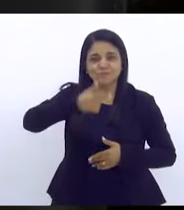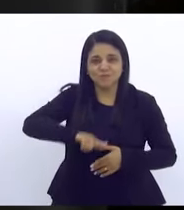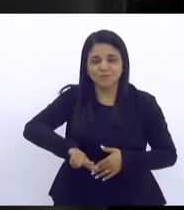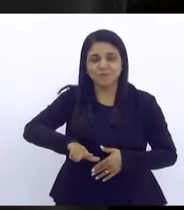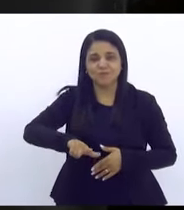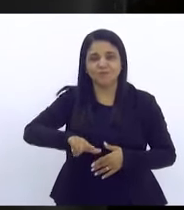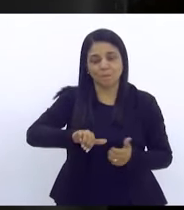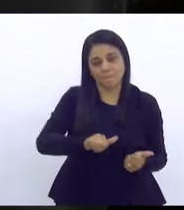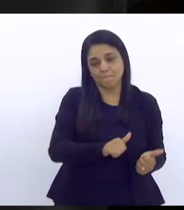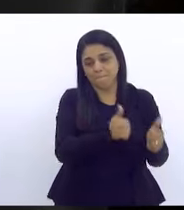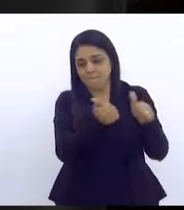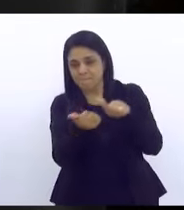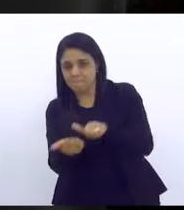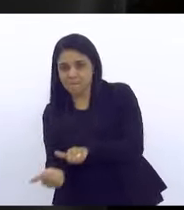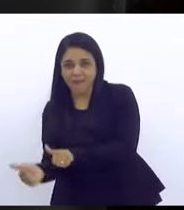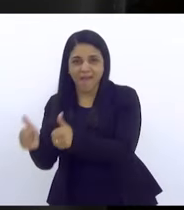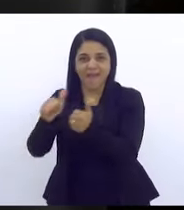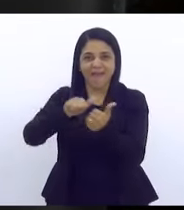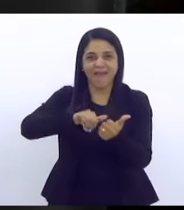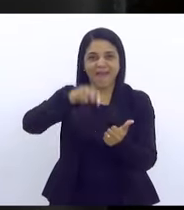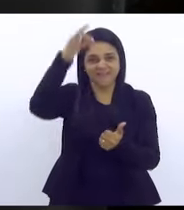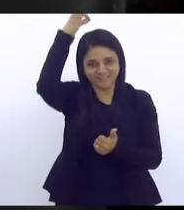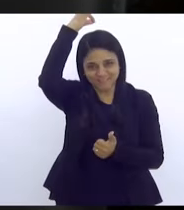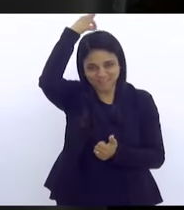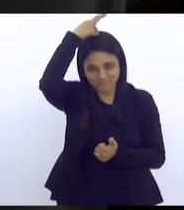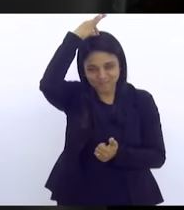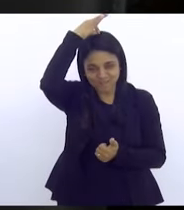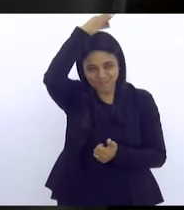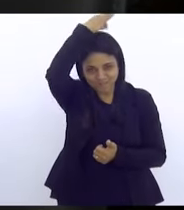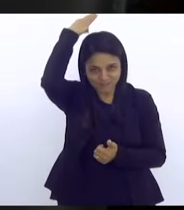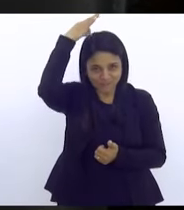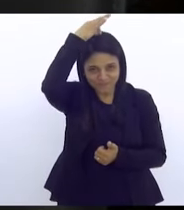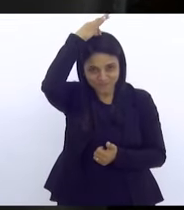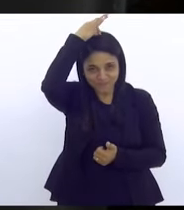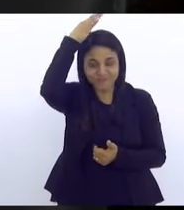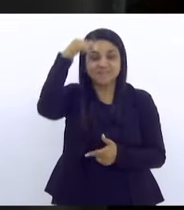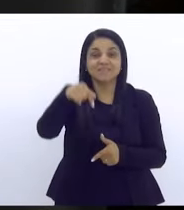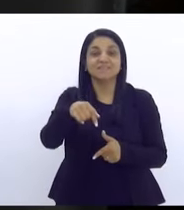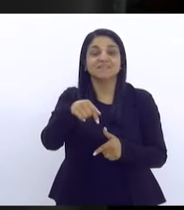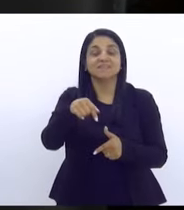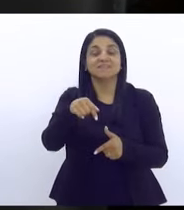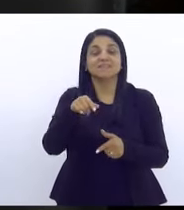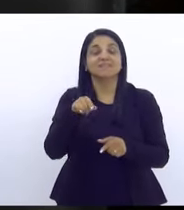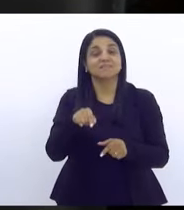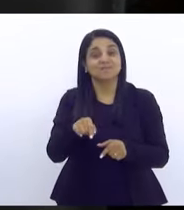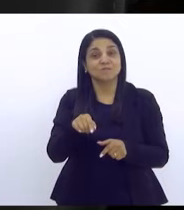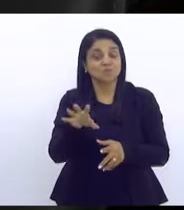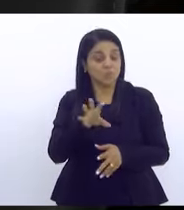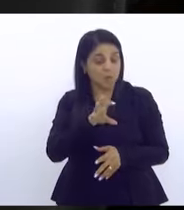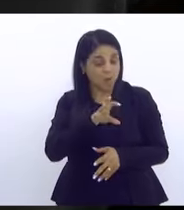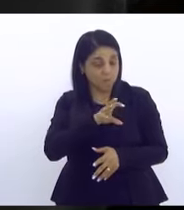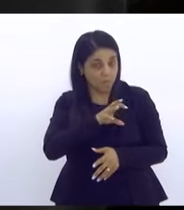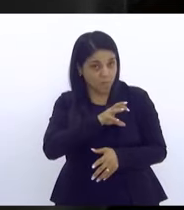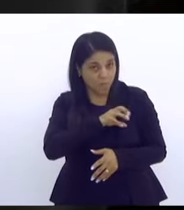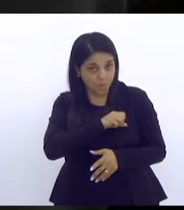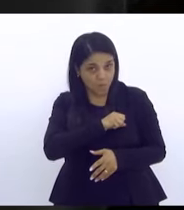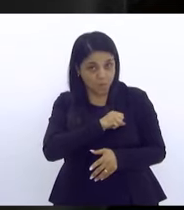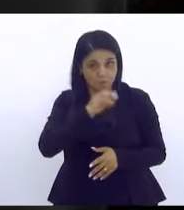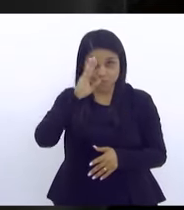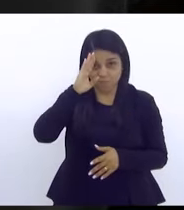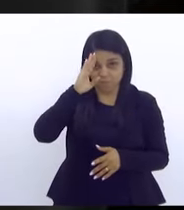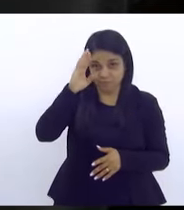água e do Espírito. E é nestas bases do amor e